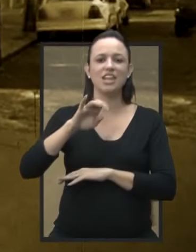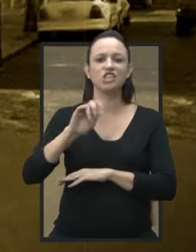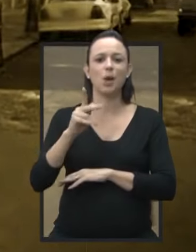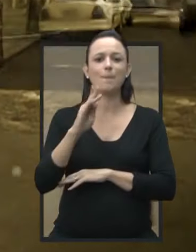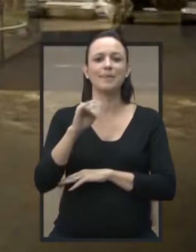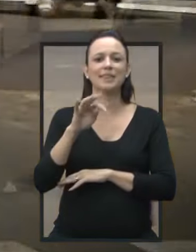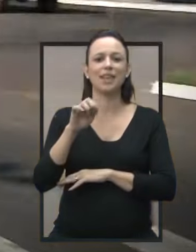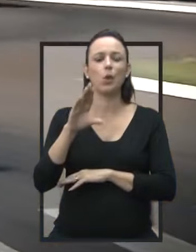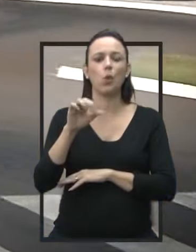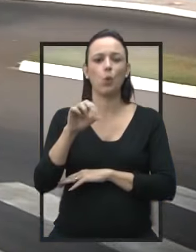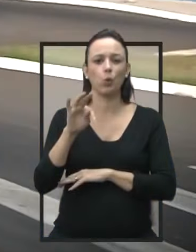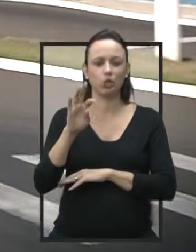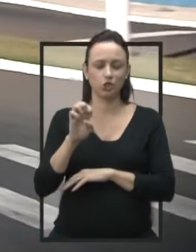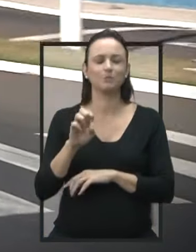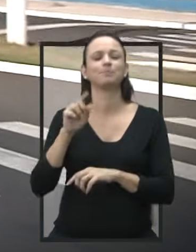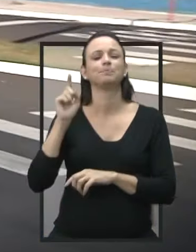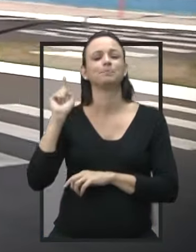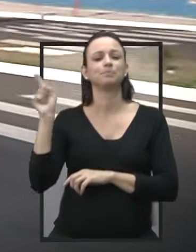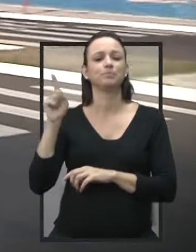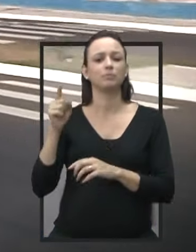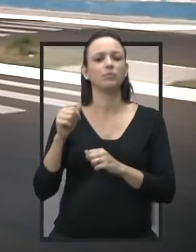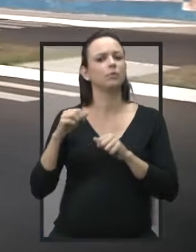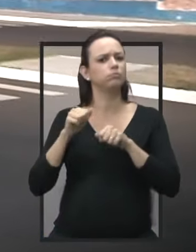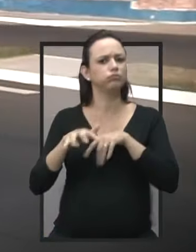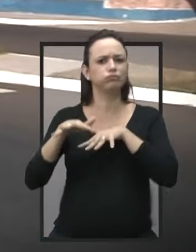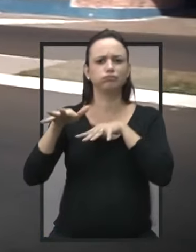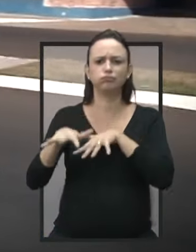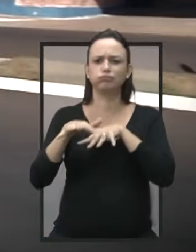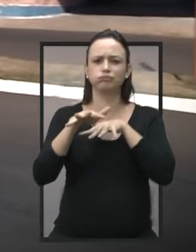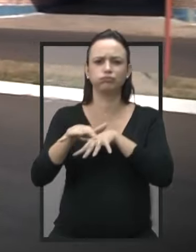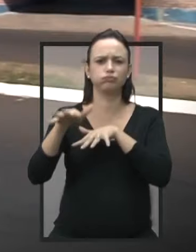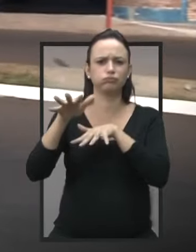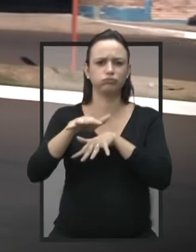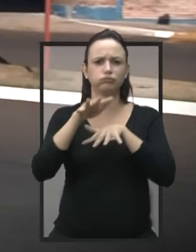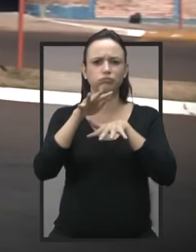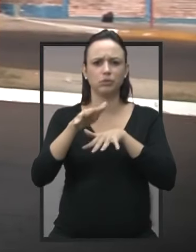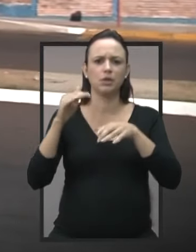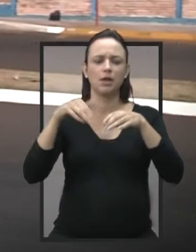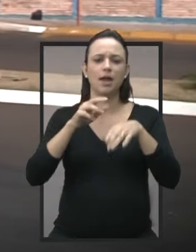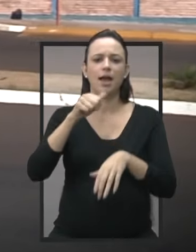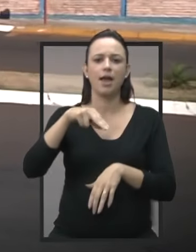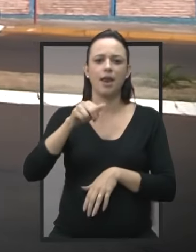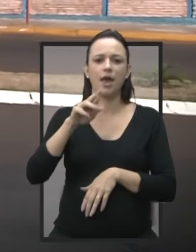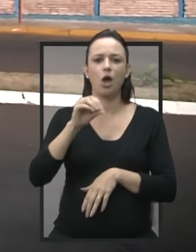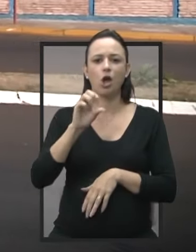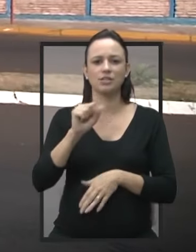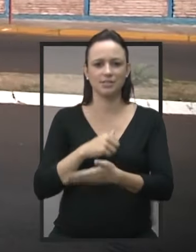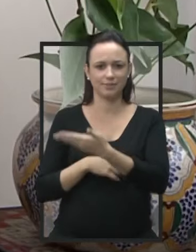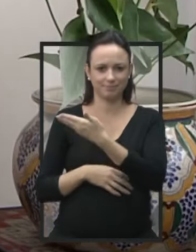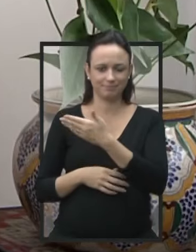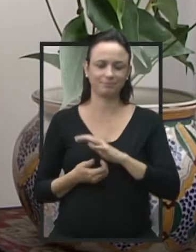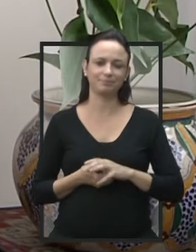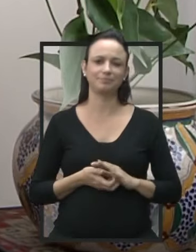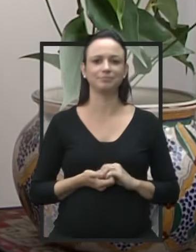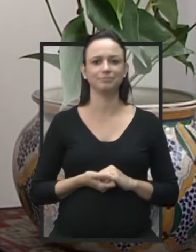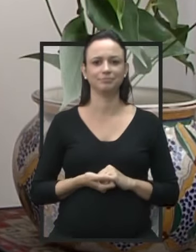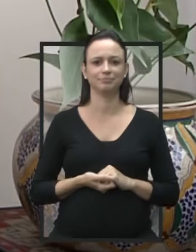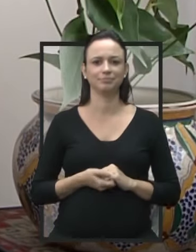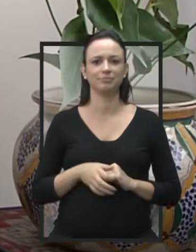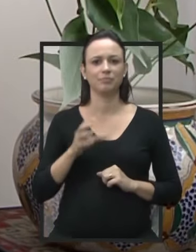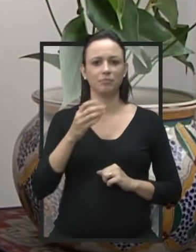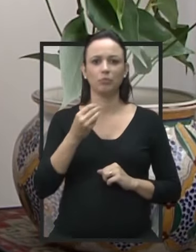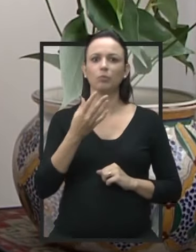Marechal Bittencourt. A comoção foi geral e o cortejo seguiu para o cemitério municipal Ana Rosa de Paula. Foi realmente uma